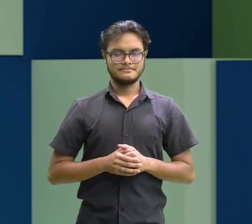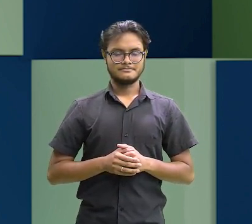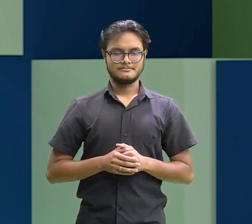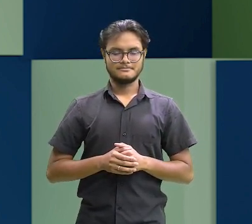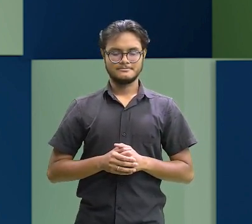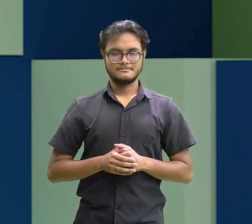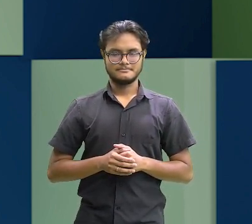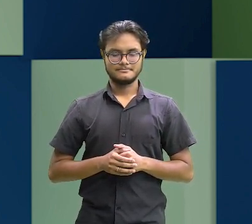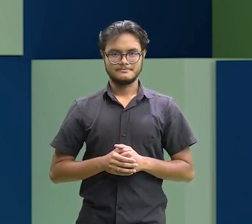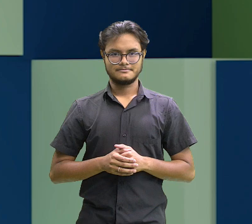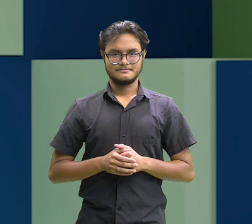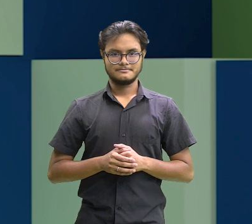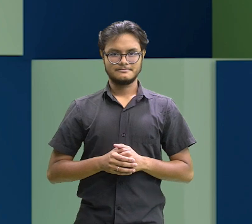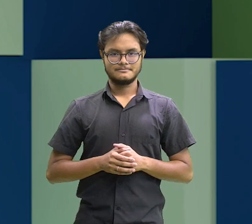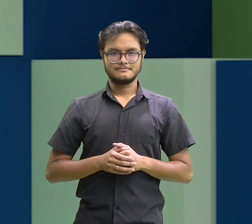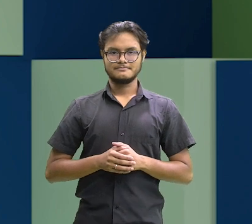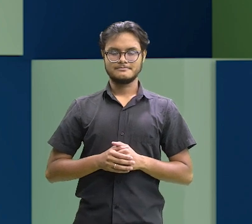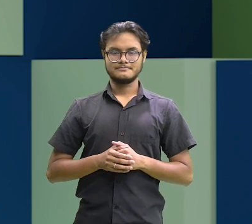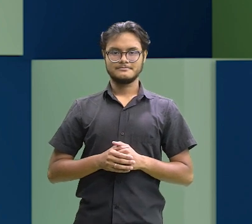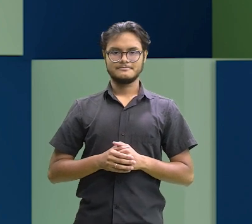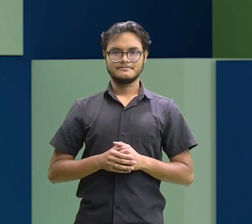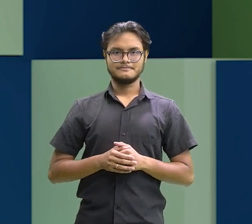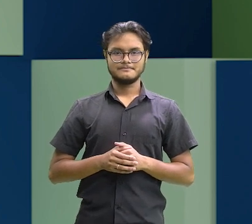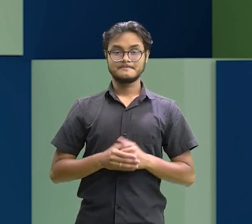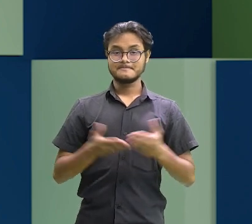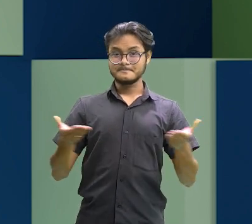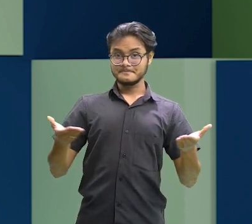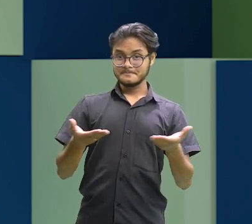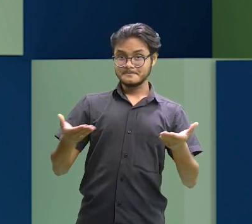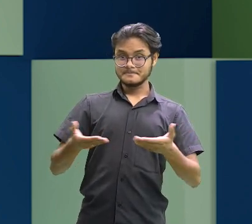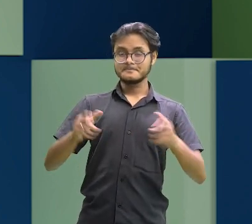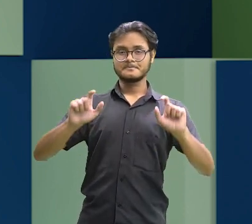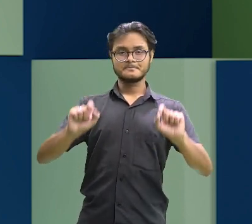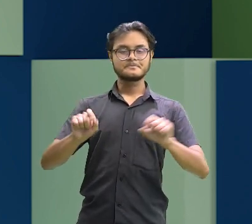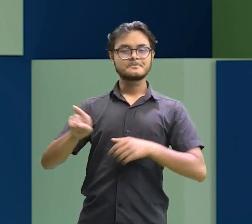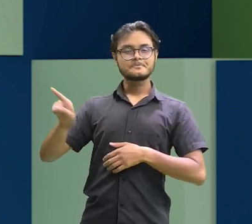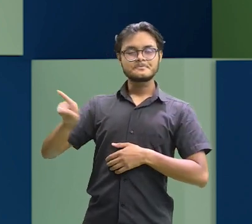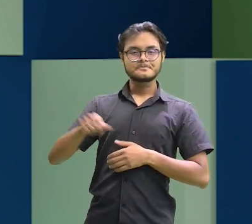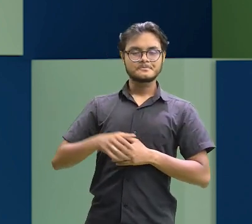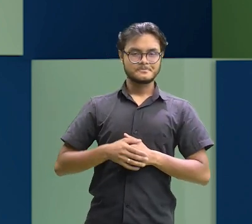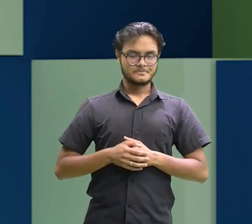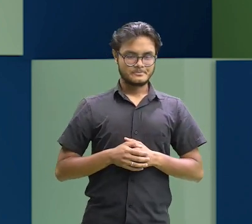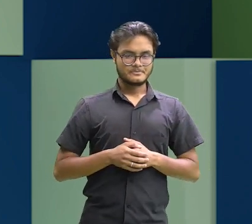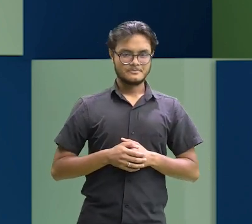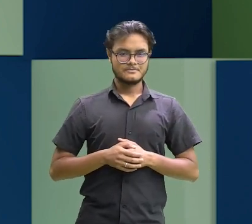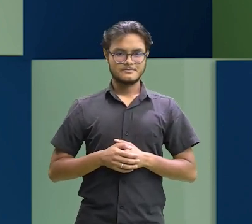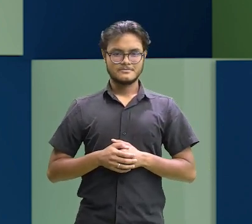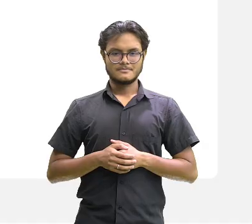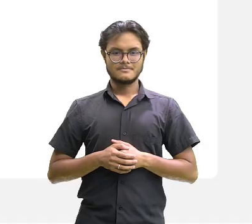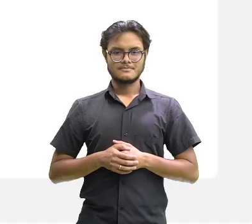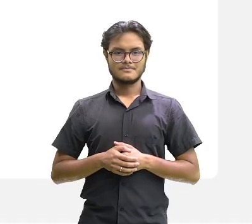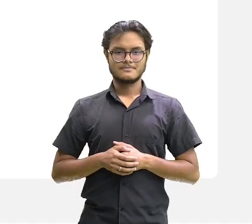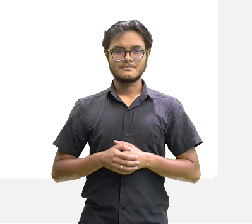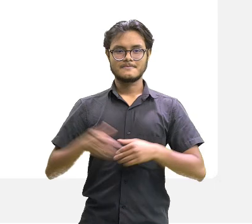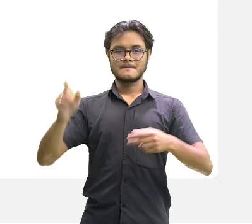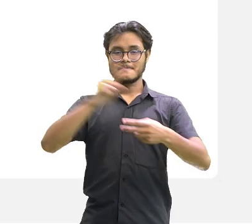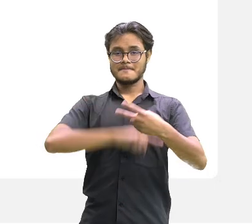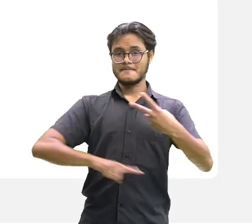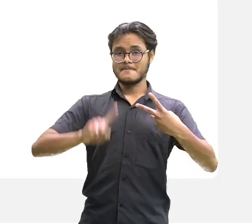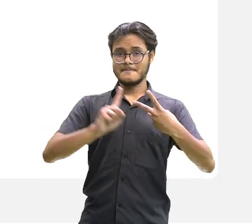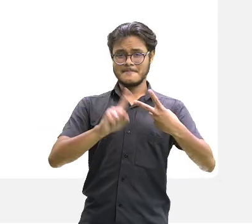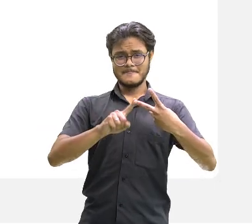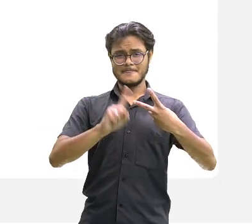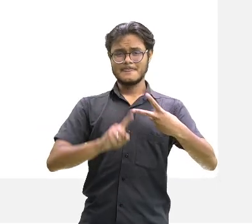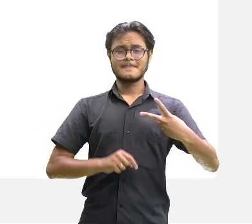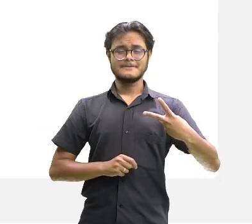Vamos continuar nossa viagem na biologia? Viaja comigo aqui na biologia agora, sobre o quê? O método de